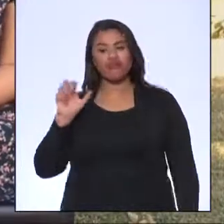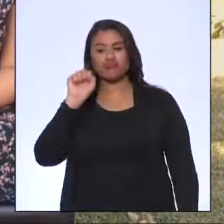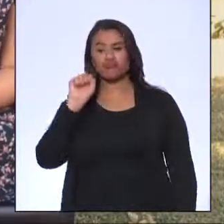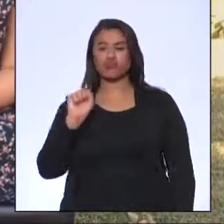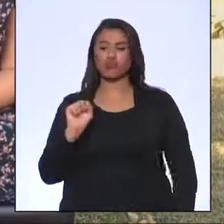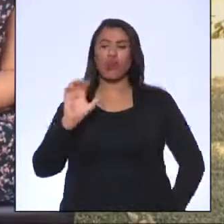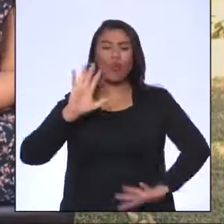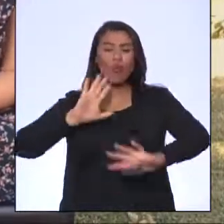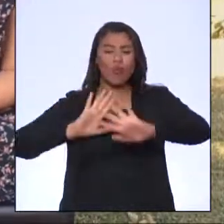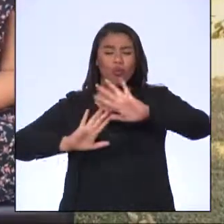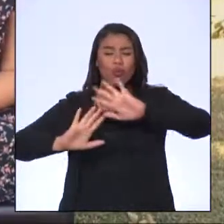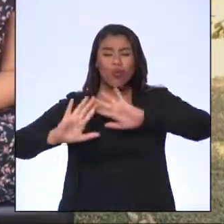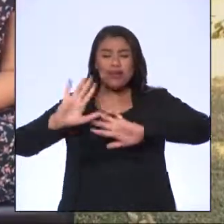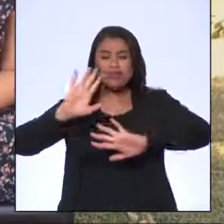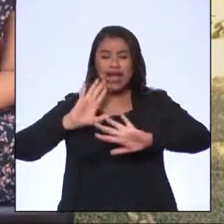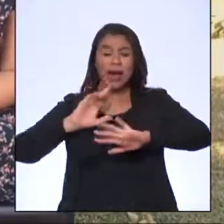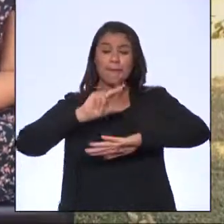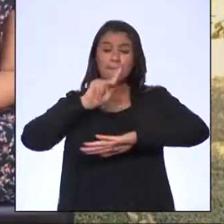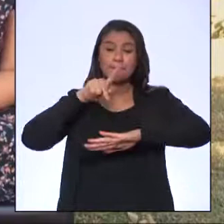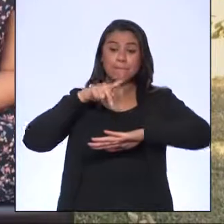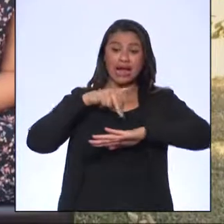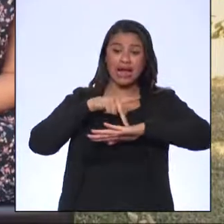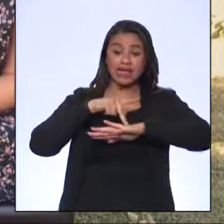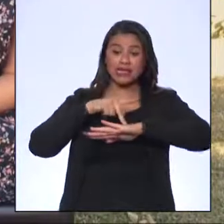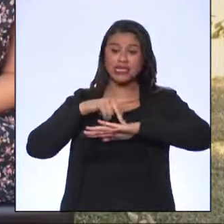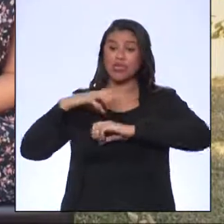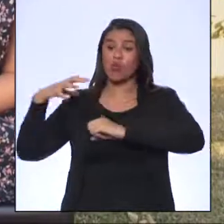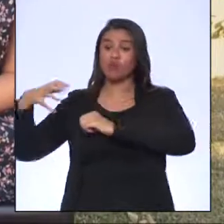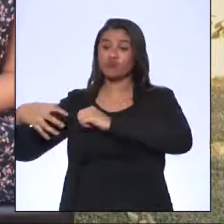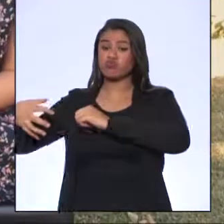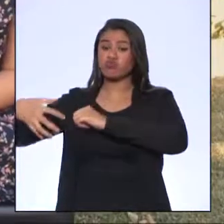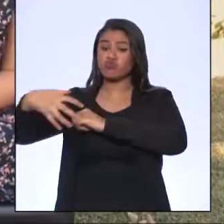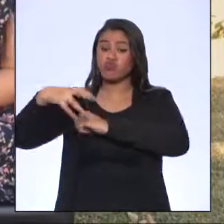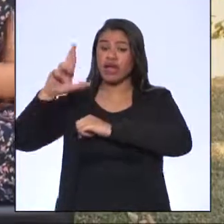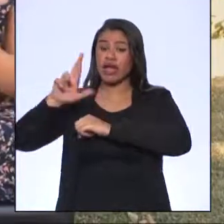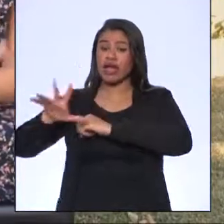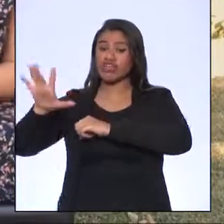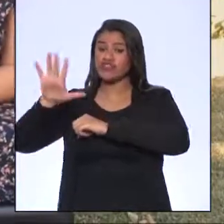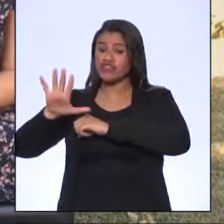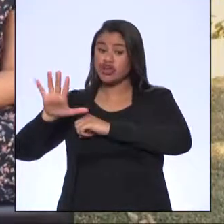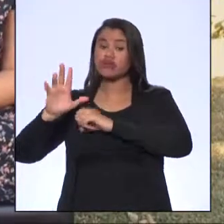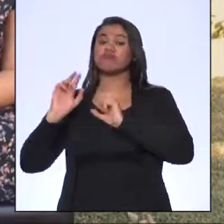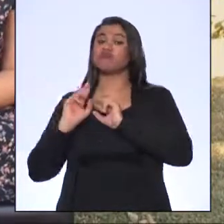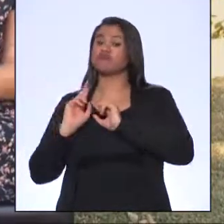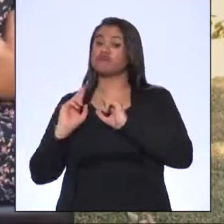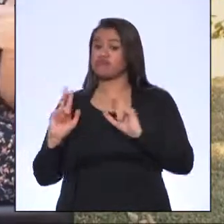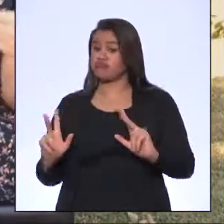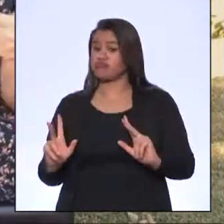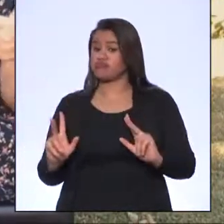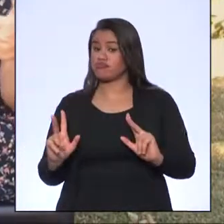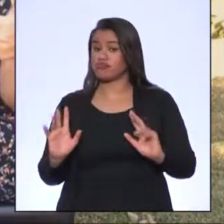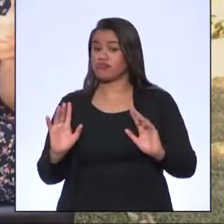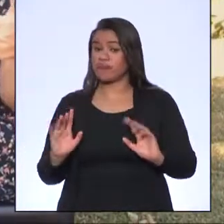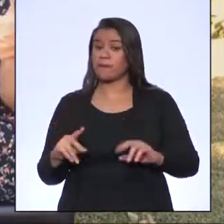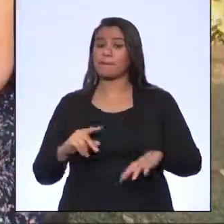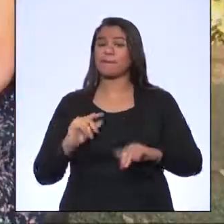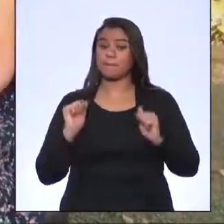muito cuidado para não confundir esse país com a região ou com o continente. Tudo